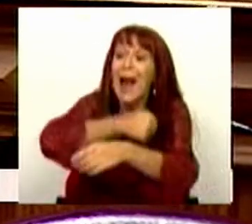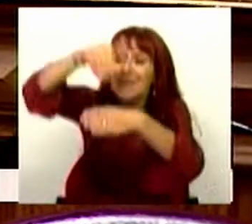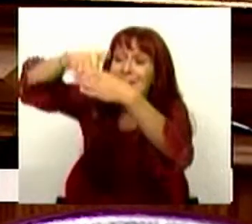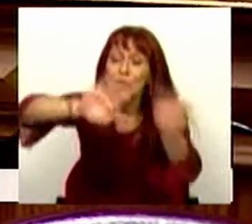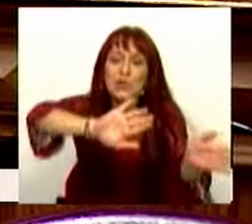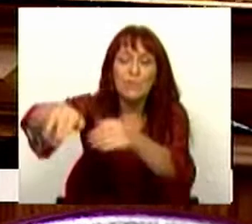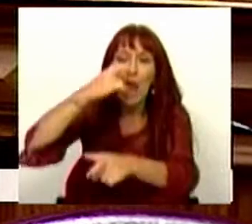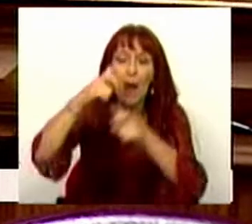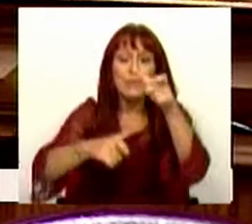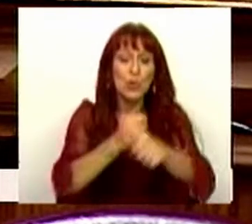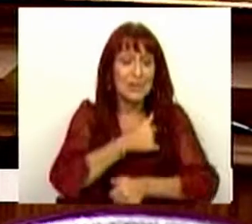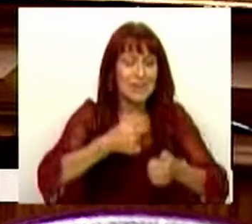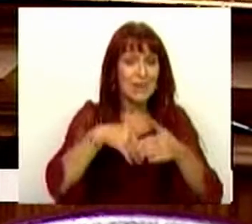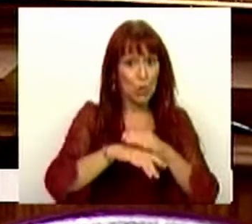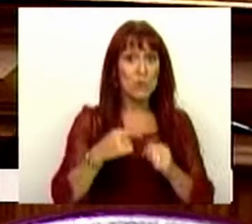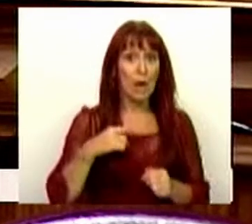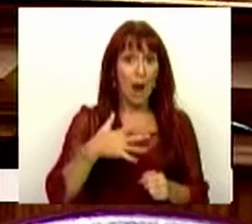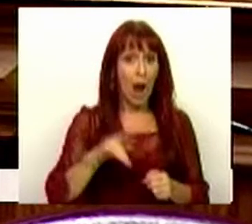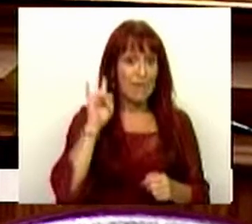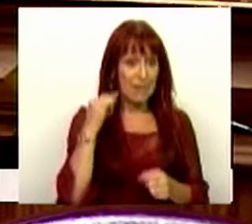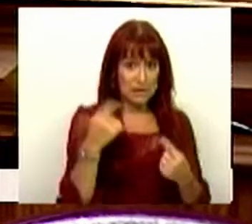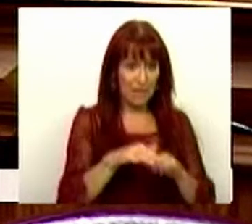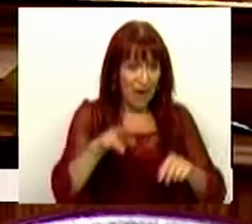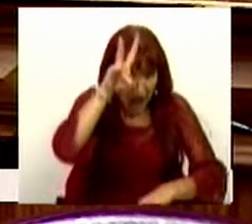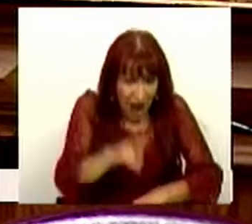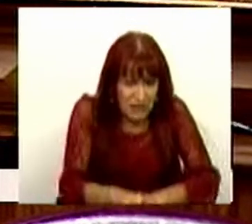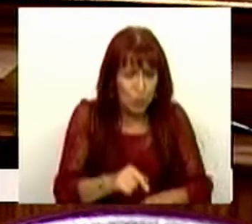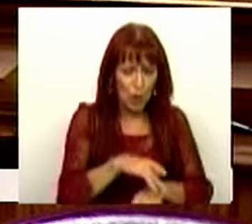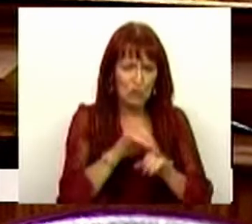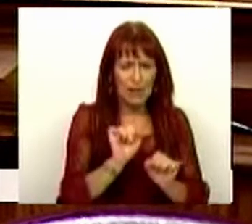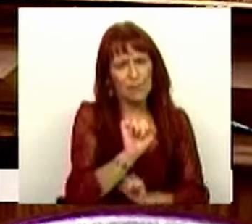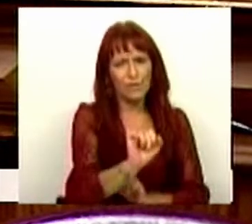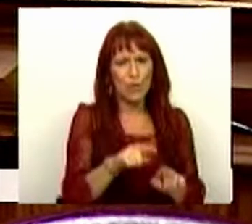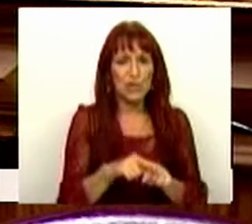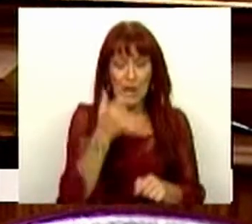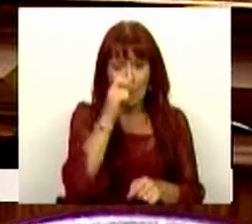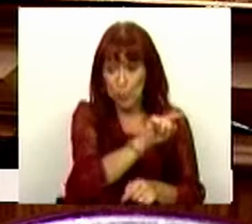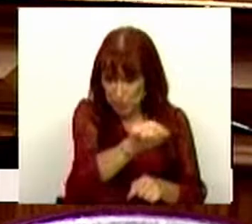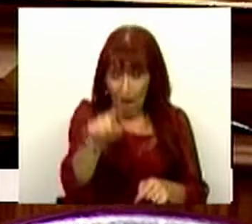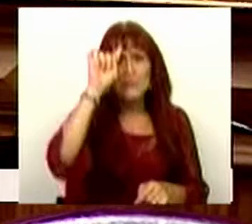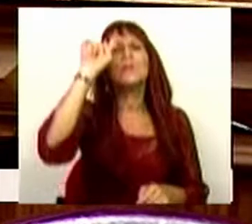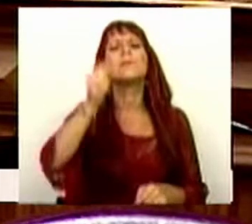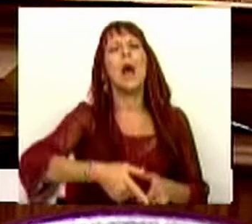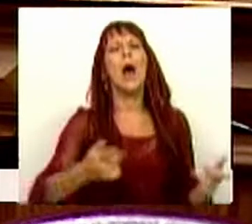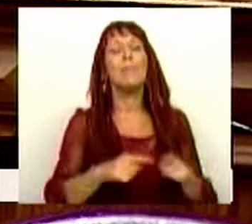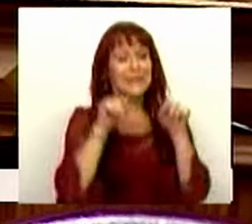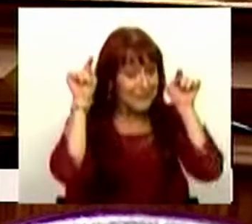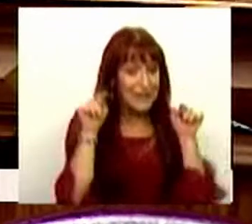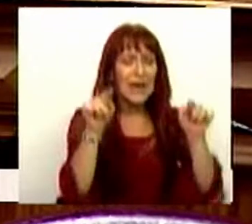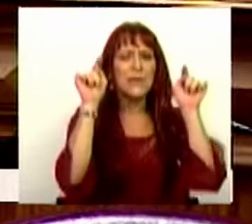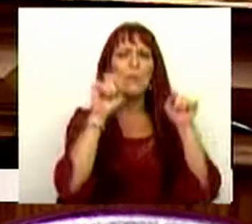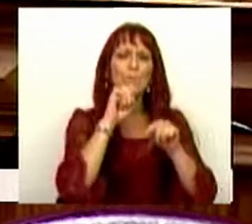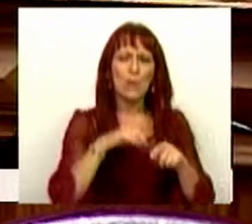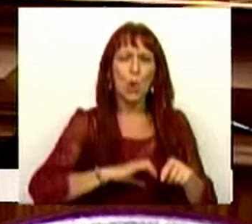Os guardenses querem e merecem ter a segunda fase do seu hospital. E os guardenses sabem que para isso